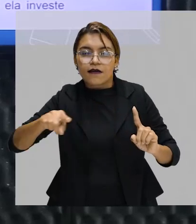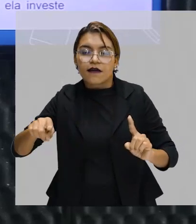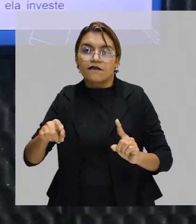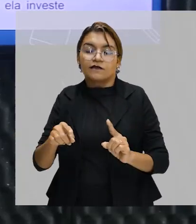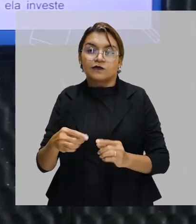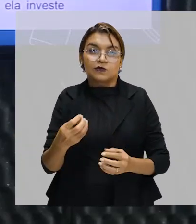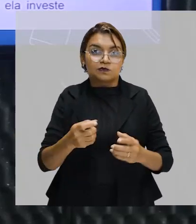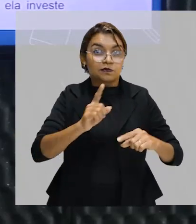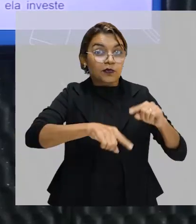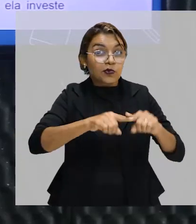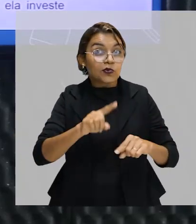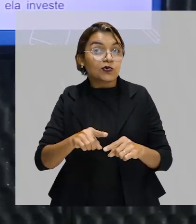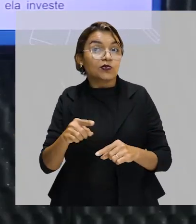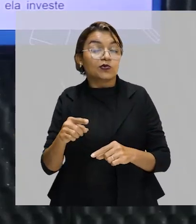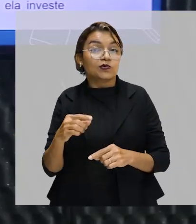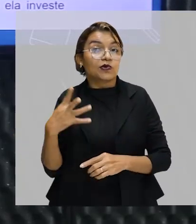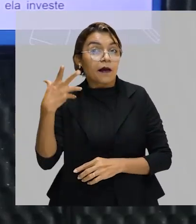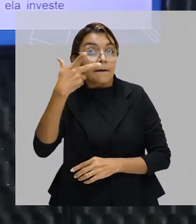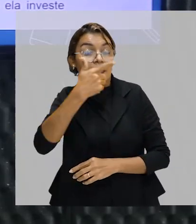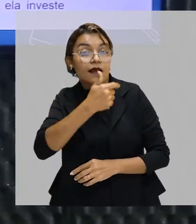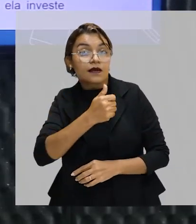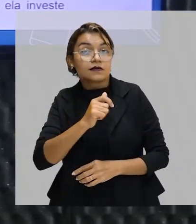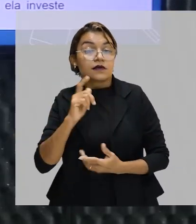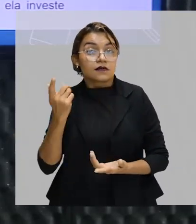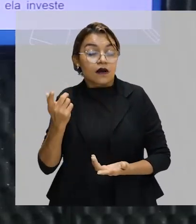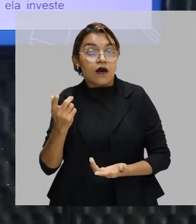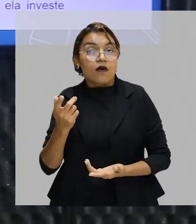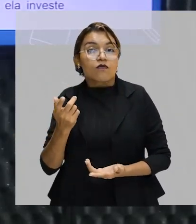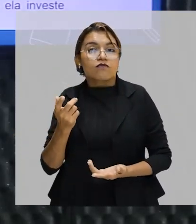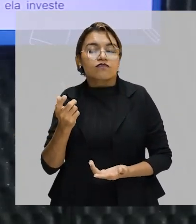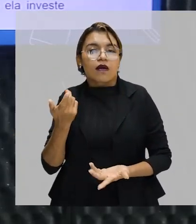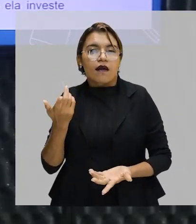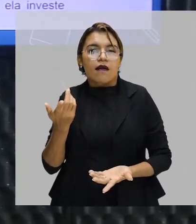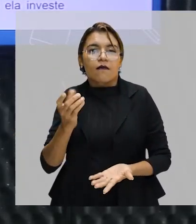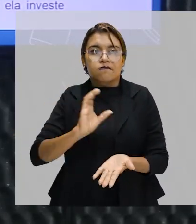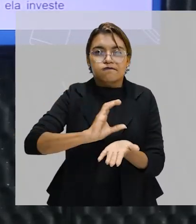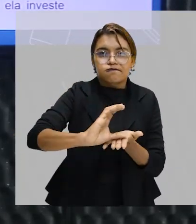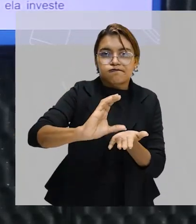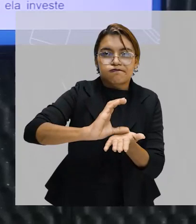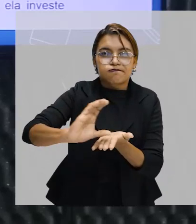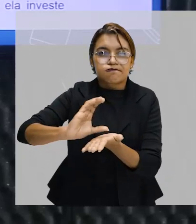E para isso, né, ela investe bilhões de dólares anualmente, né?